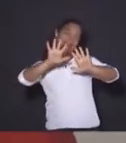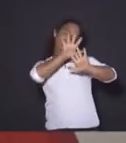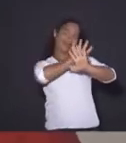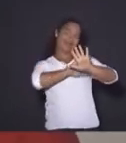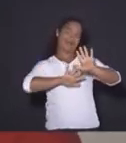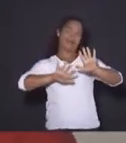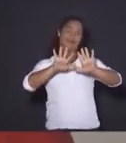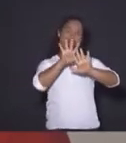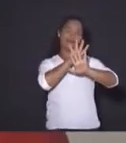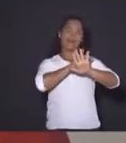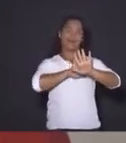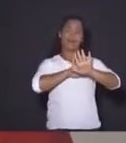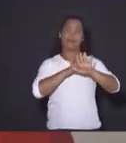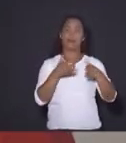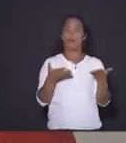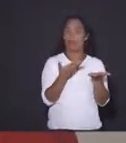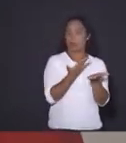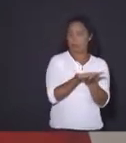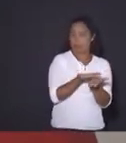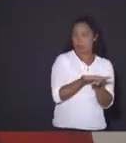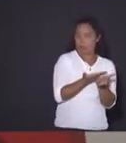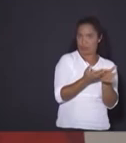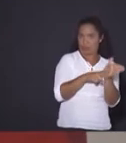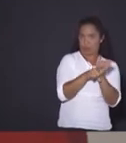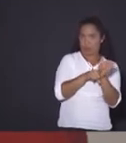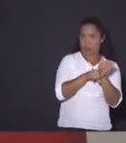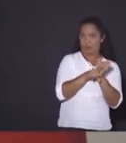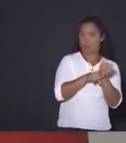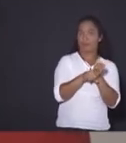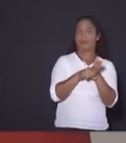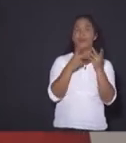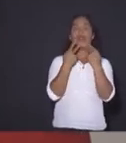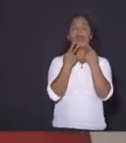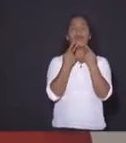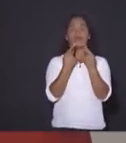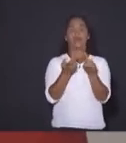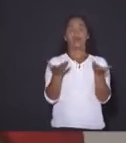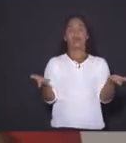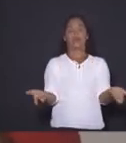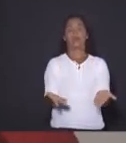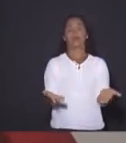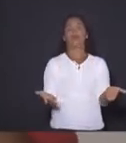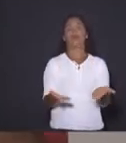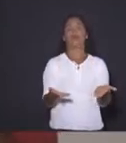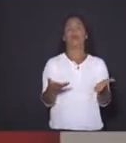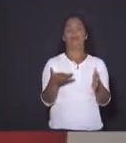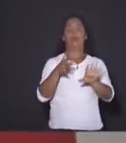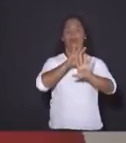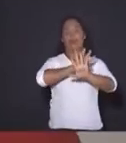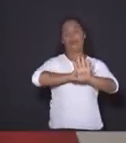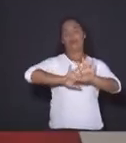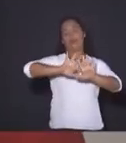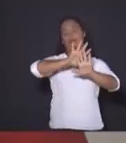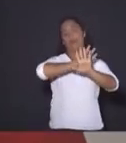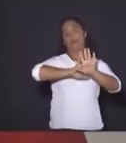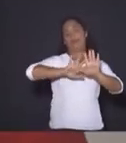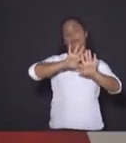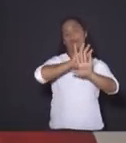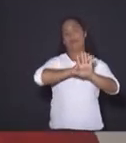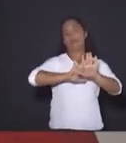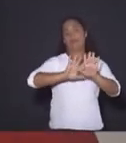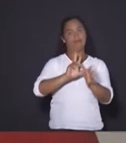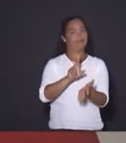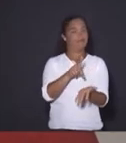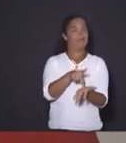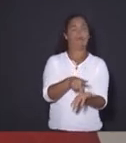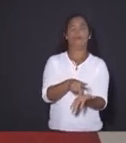os teóricos dizem que o estado de exceção é é o